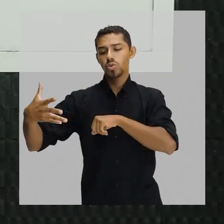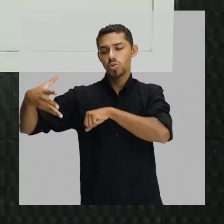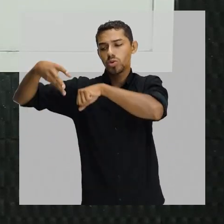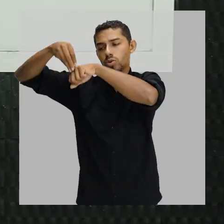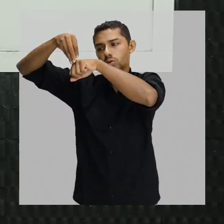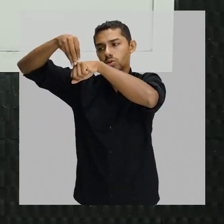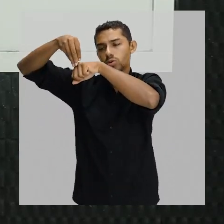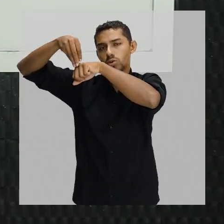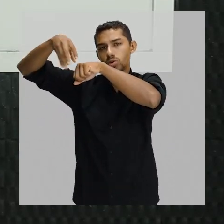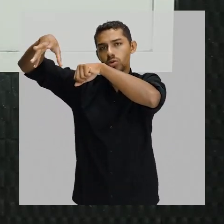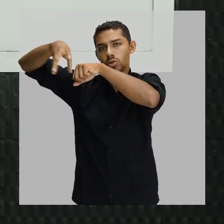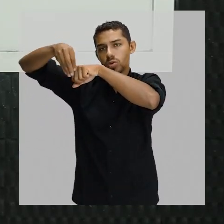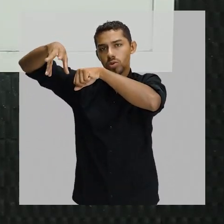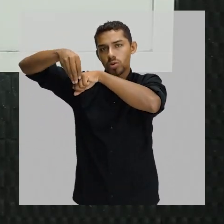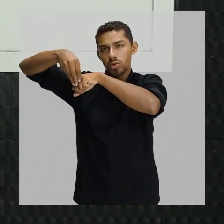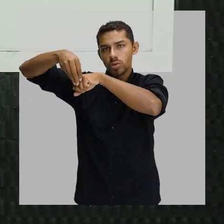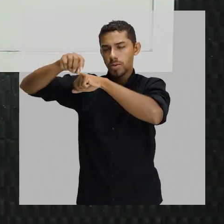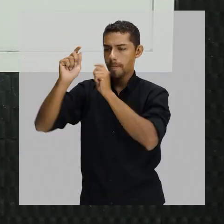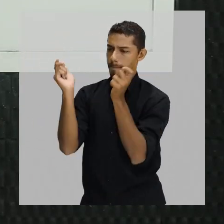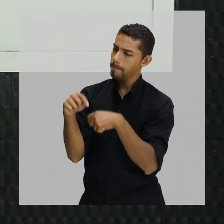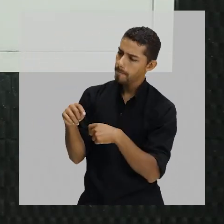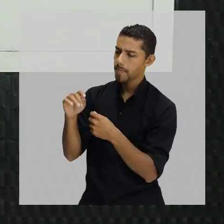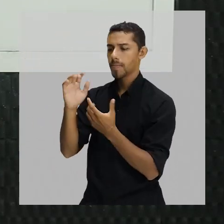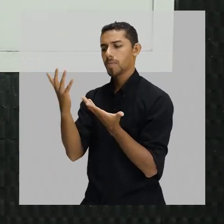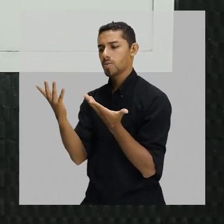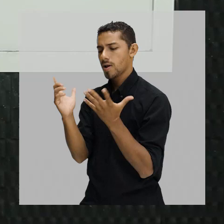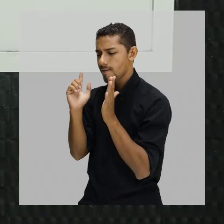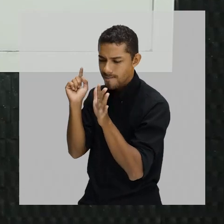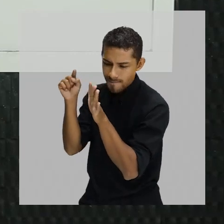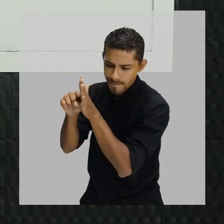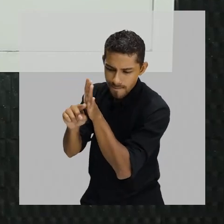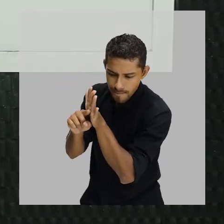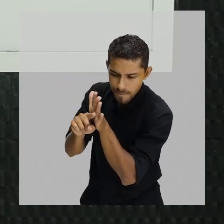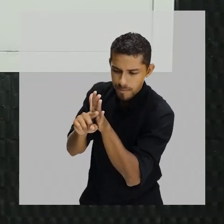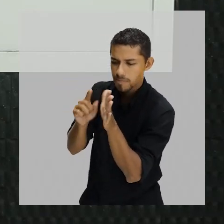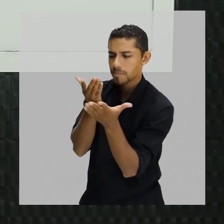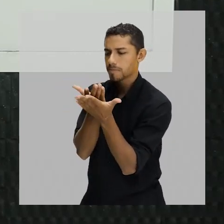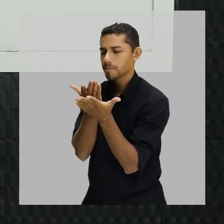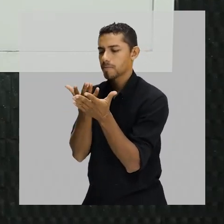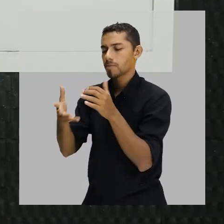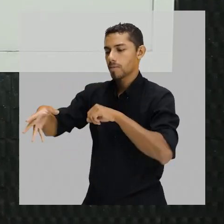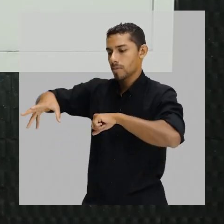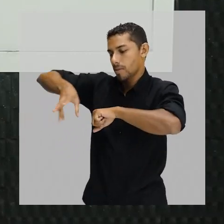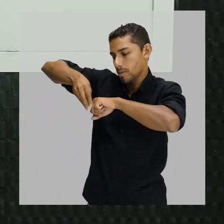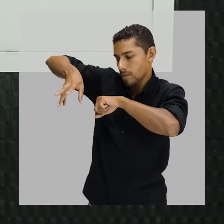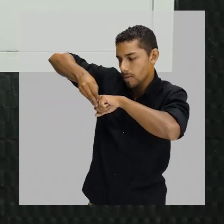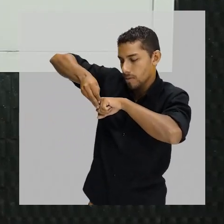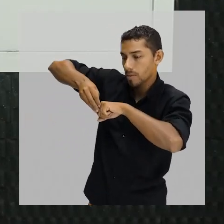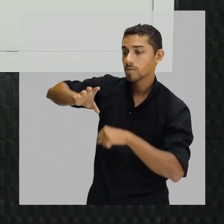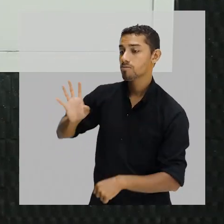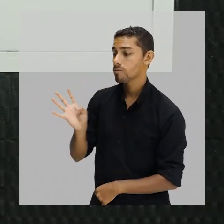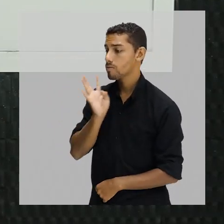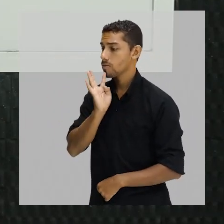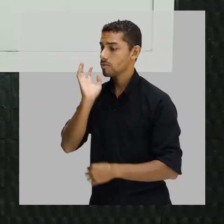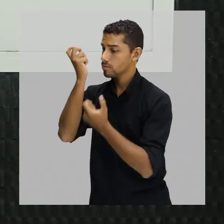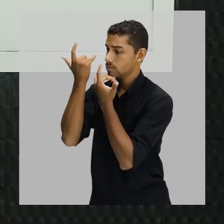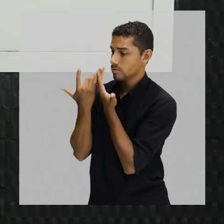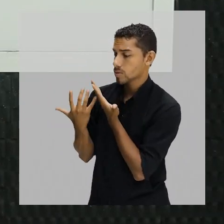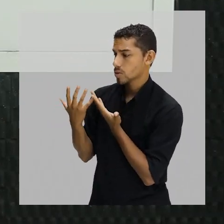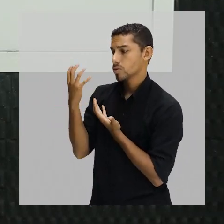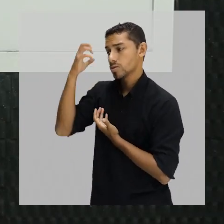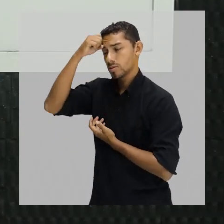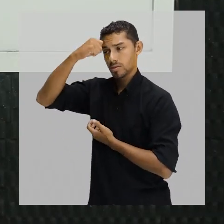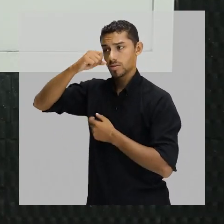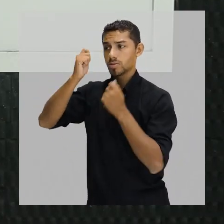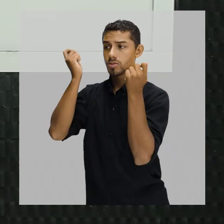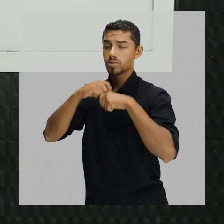a epistemologia ela tem como fonte de estudo o conhecimento, e aí nós dizemos então que ela é uma